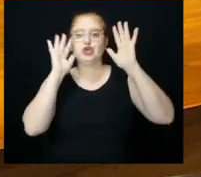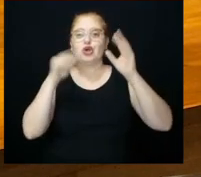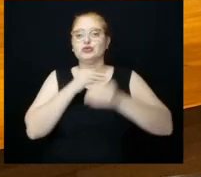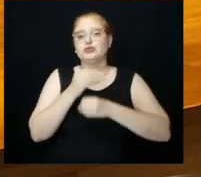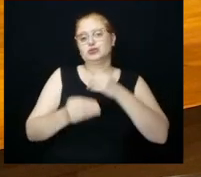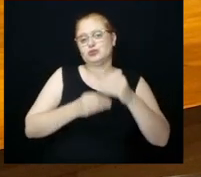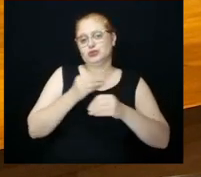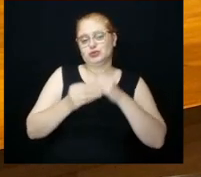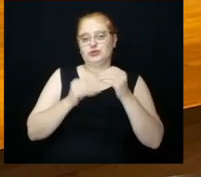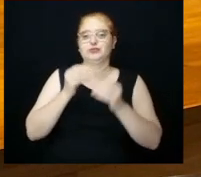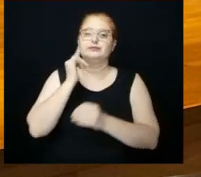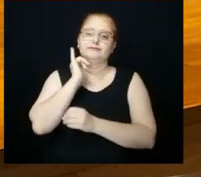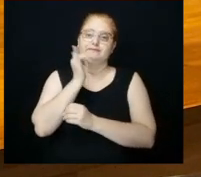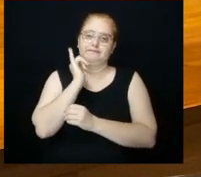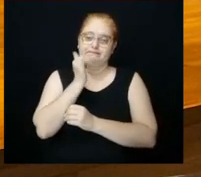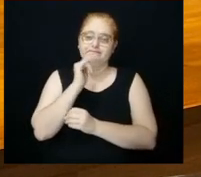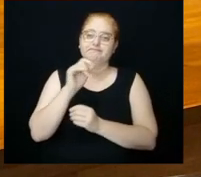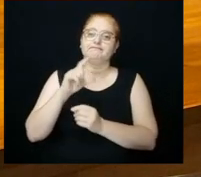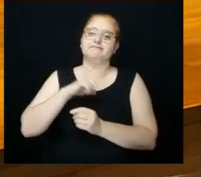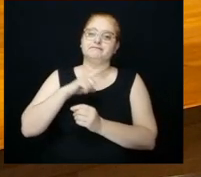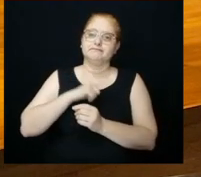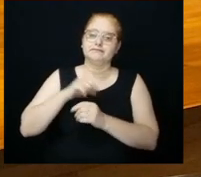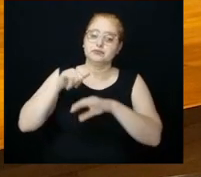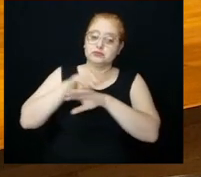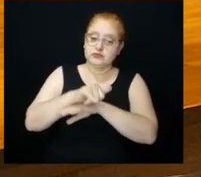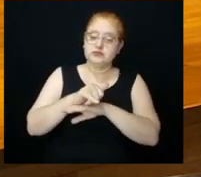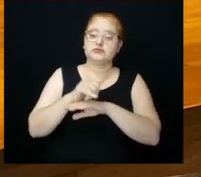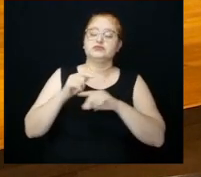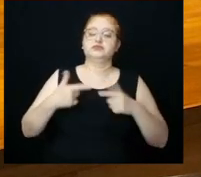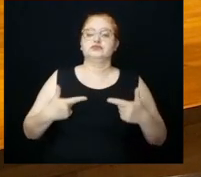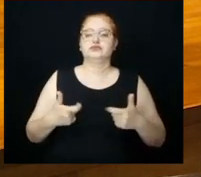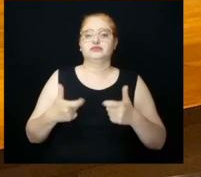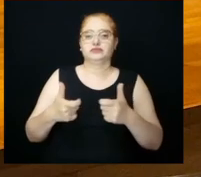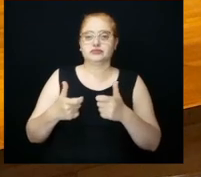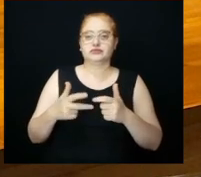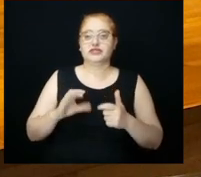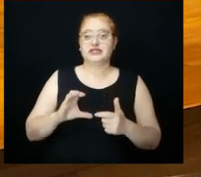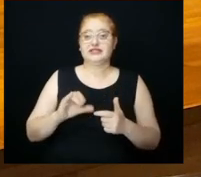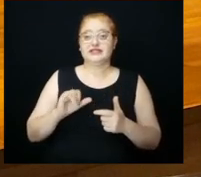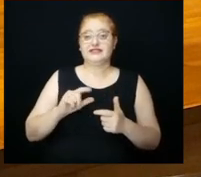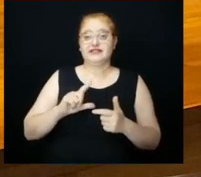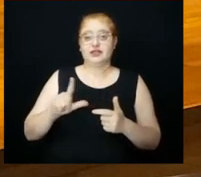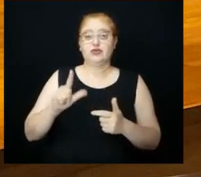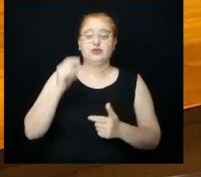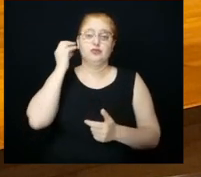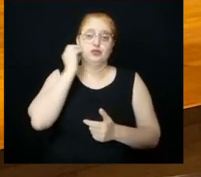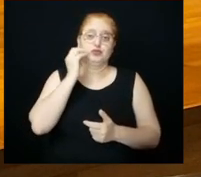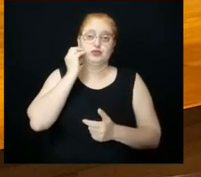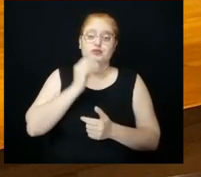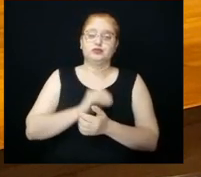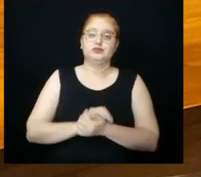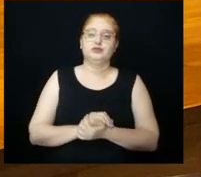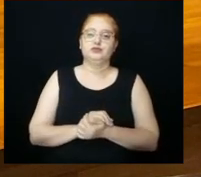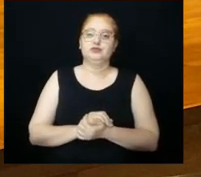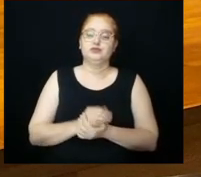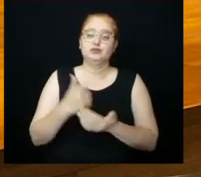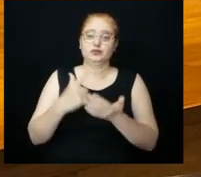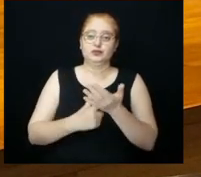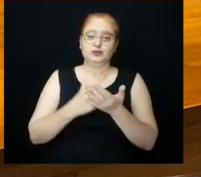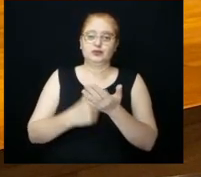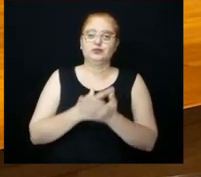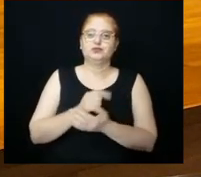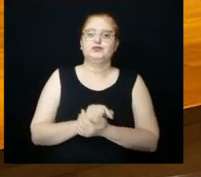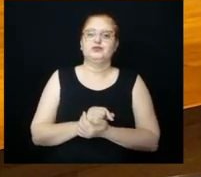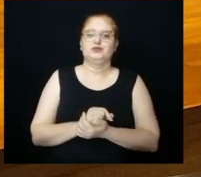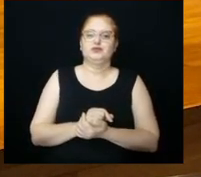vai ser uma narrativa que vai trazer acontecimentos da Guerra Civil de Moçambique, sem dúvida alguma, né? O livro, né,